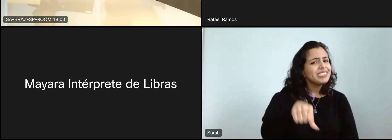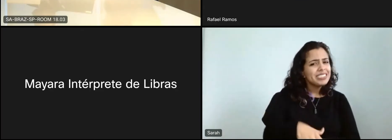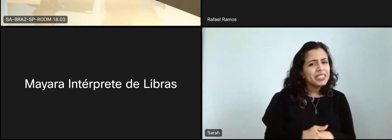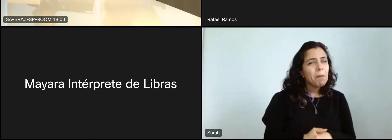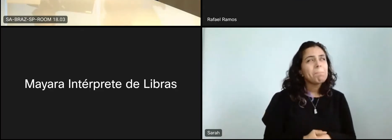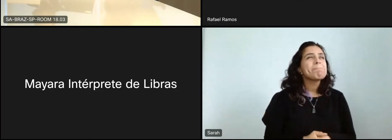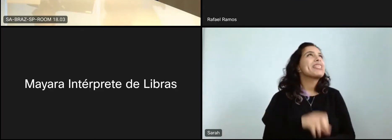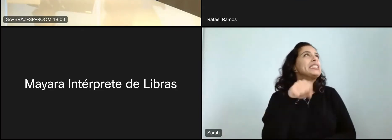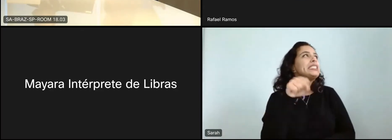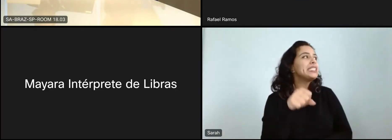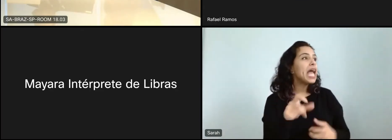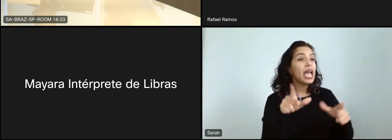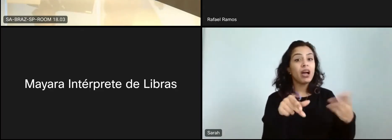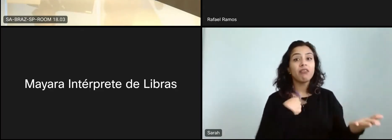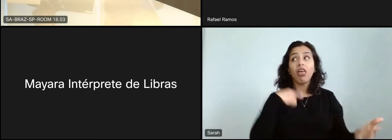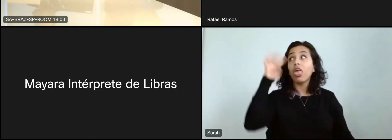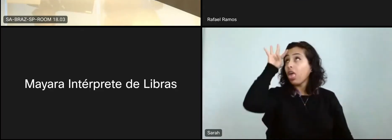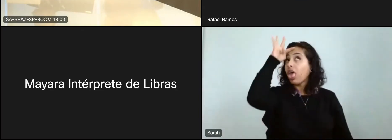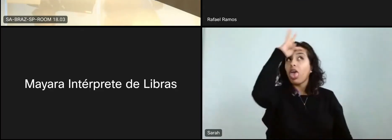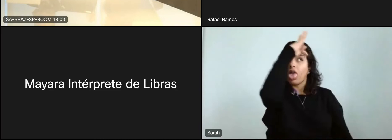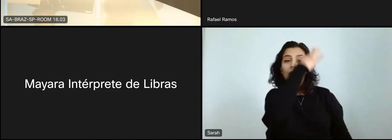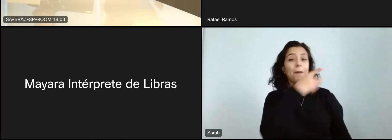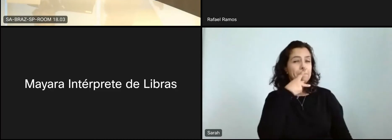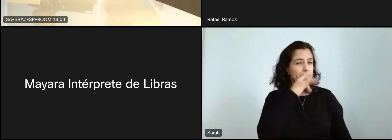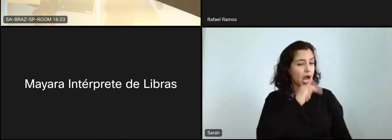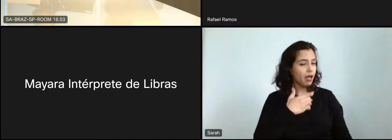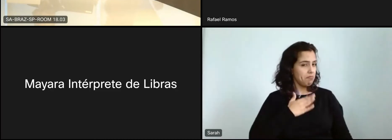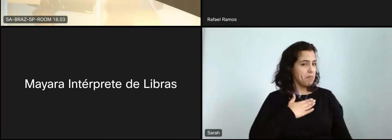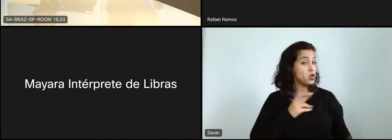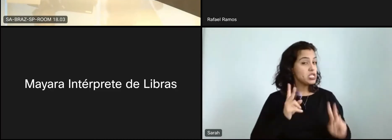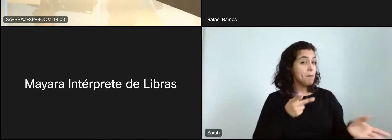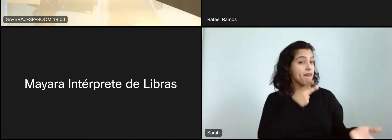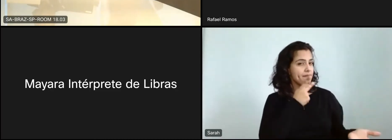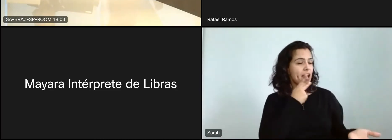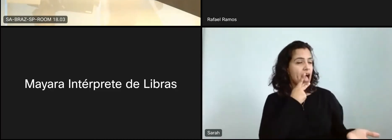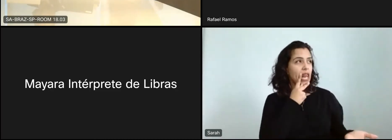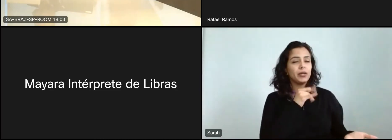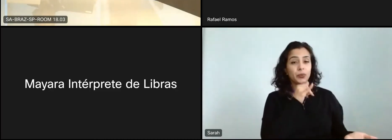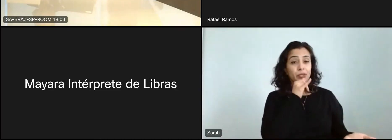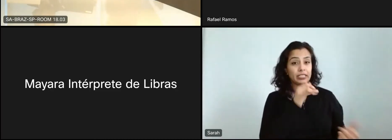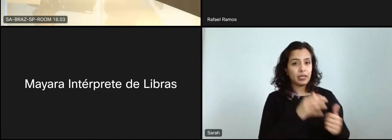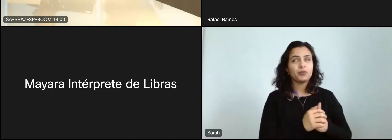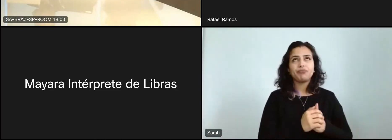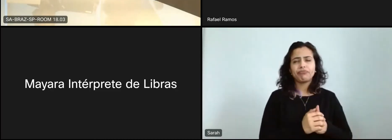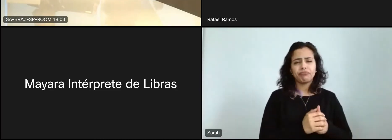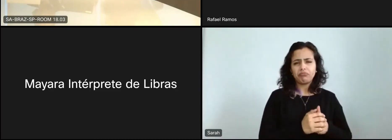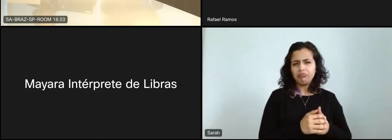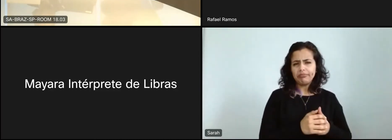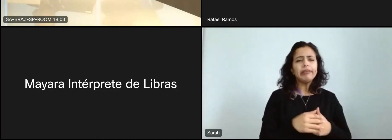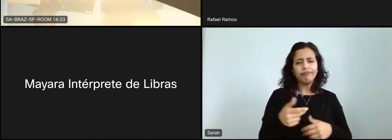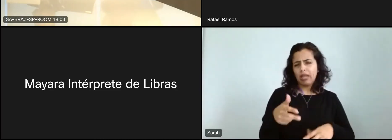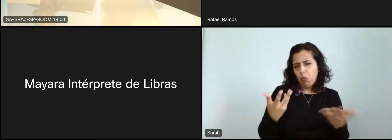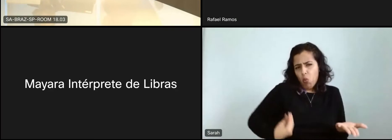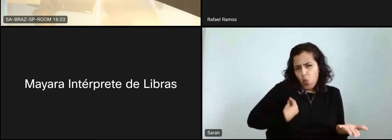faça-se de tonto. Meu pai, ele sempre falava assim: se você estiver numa situação em que você vê algum tipo